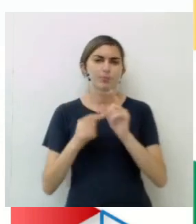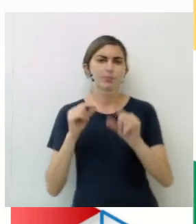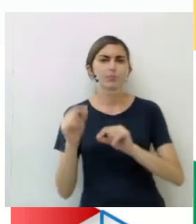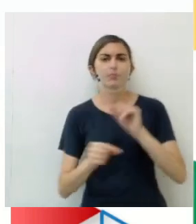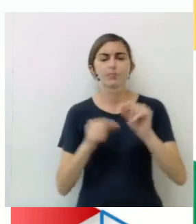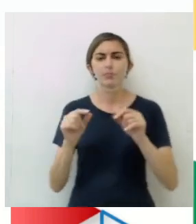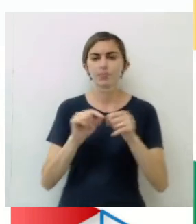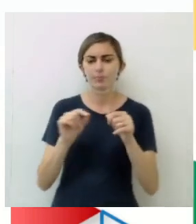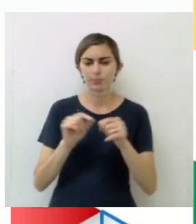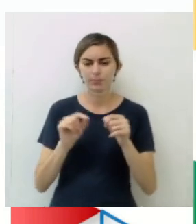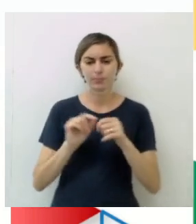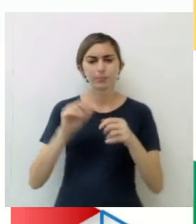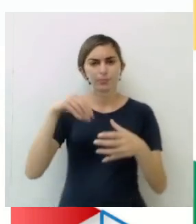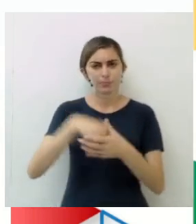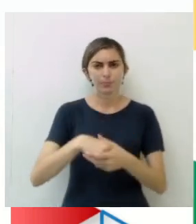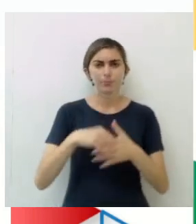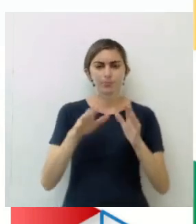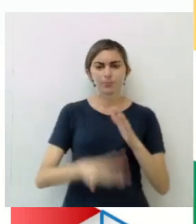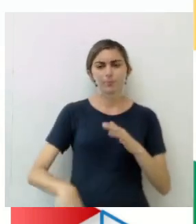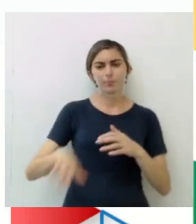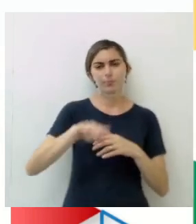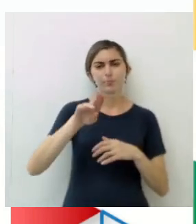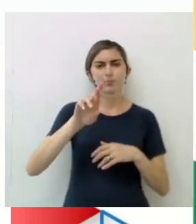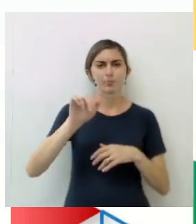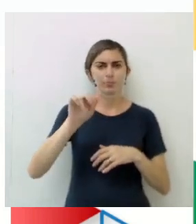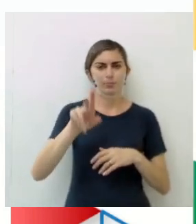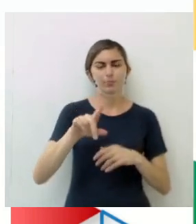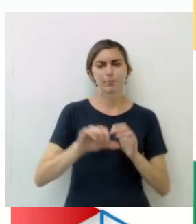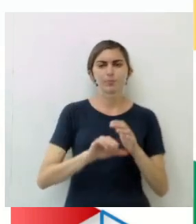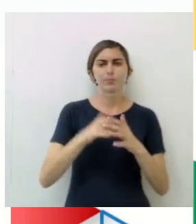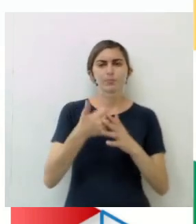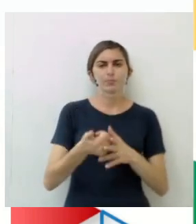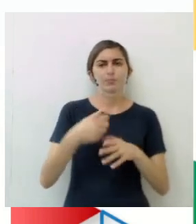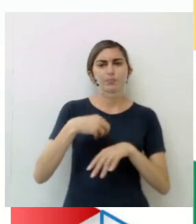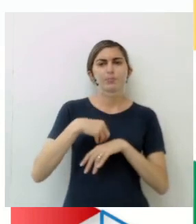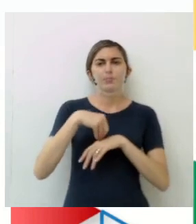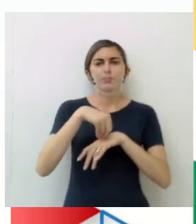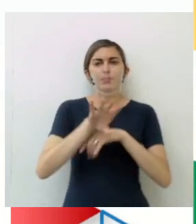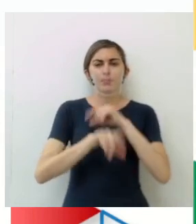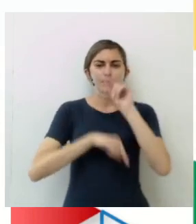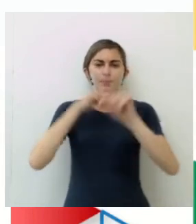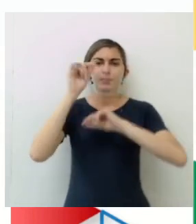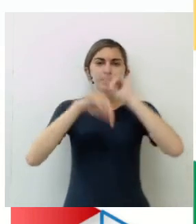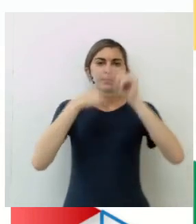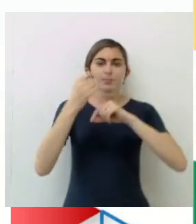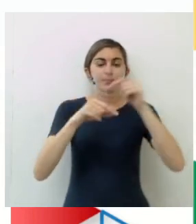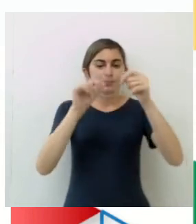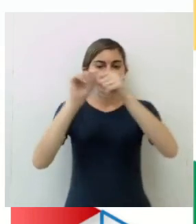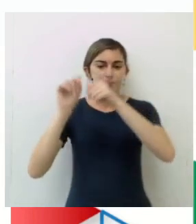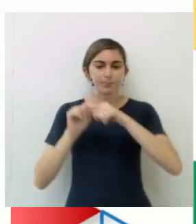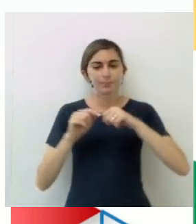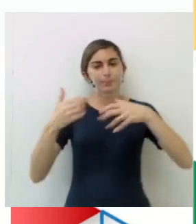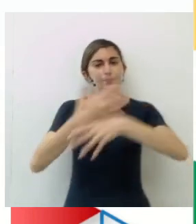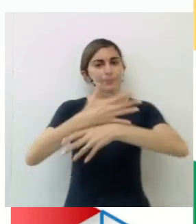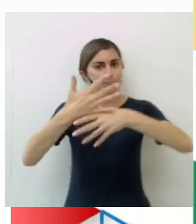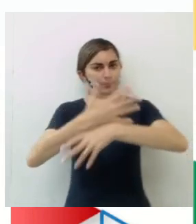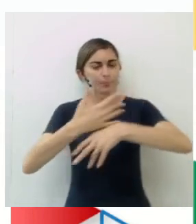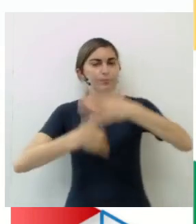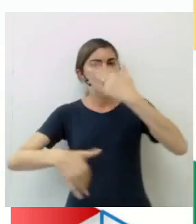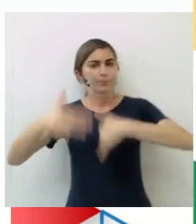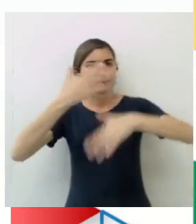está sendo funcionado dentro desse meio rural. Primeiro ponto que a gente pode trabalhar é o seguinte: ela vai fornecer à cidade